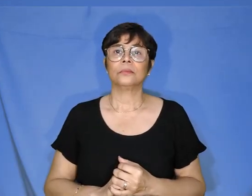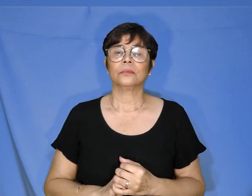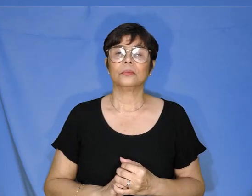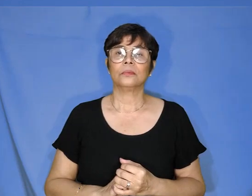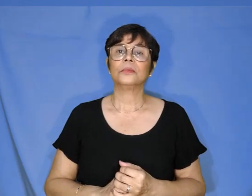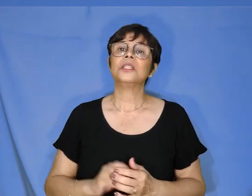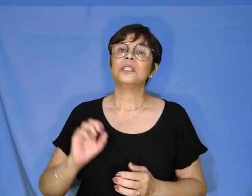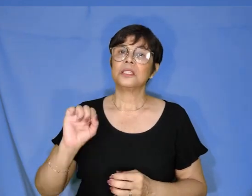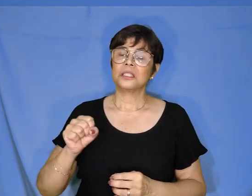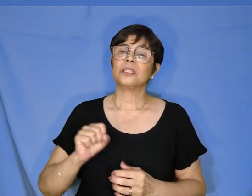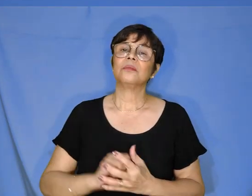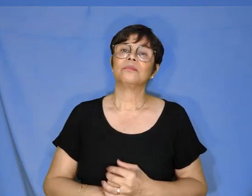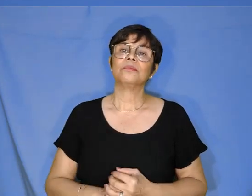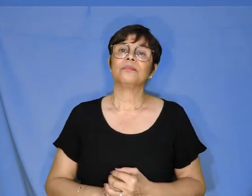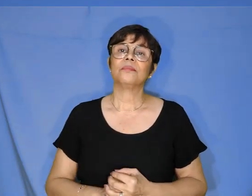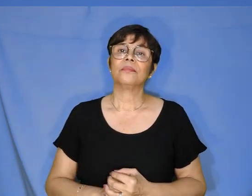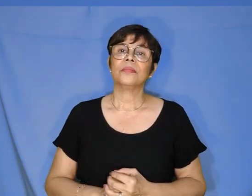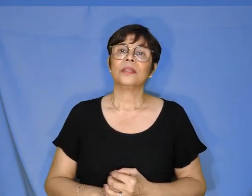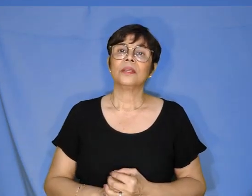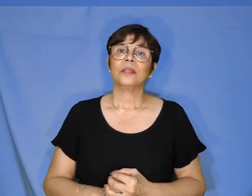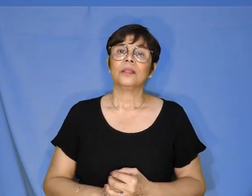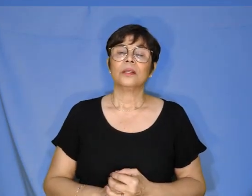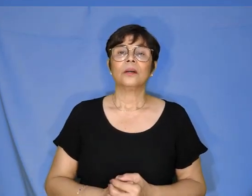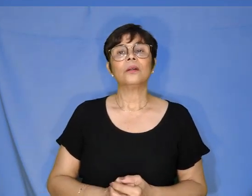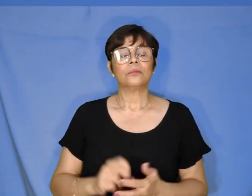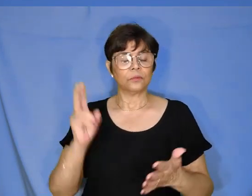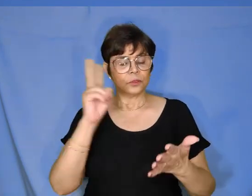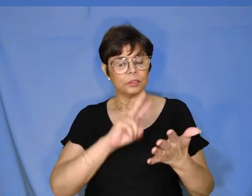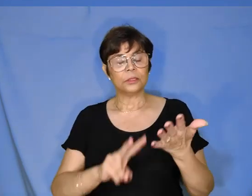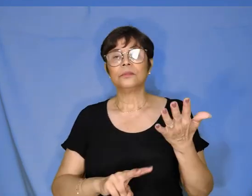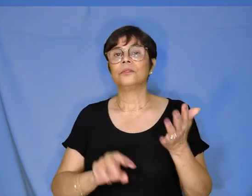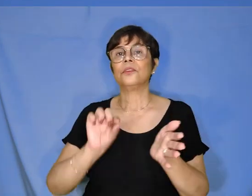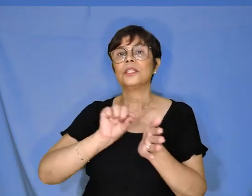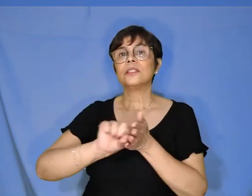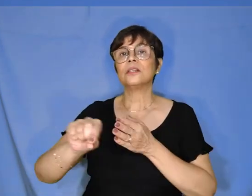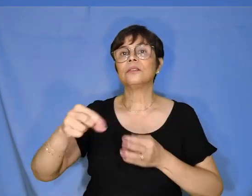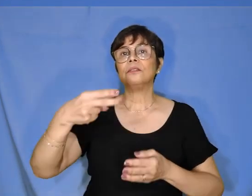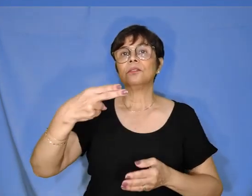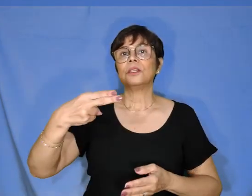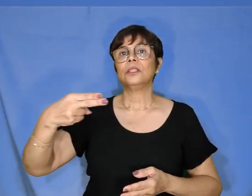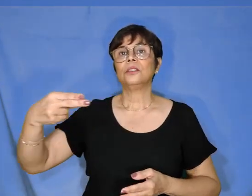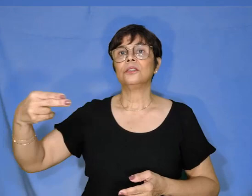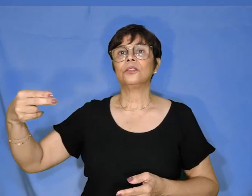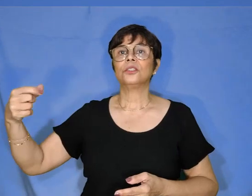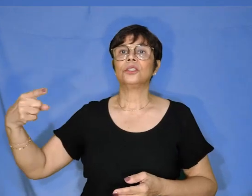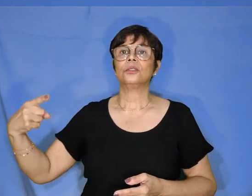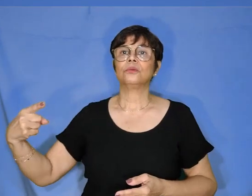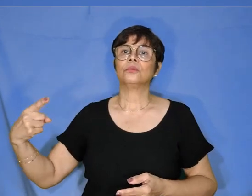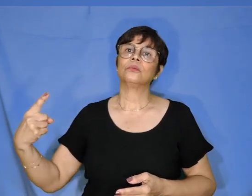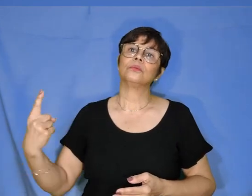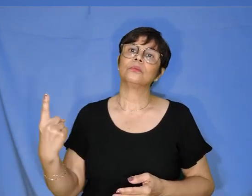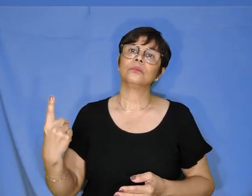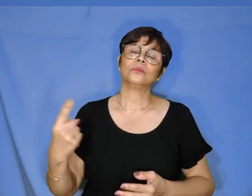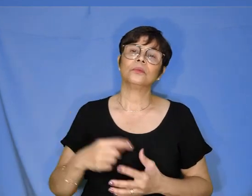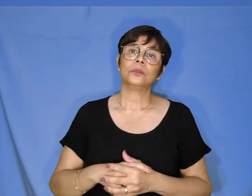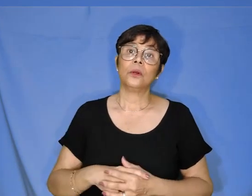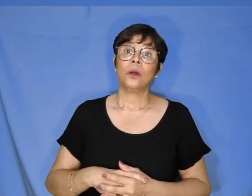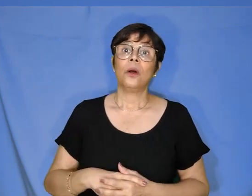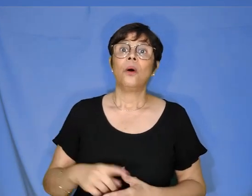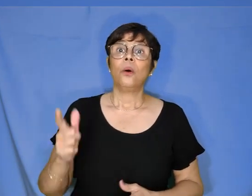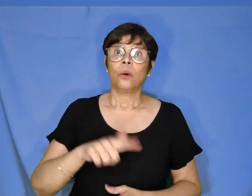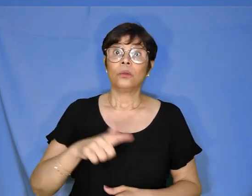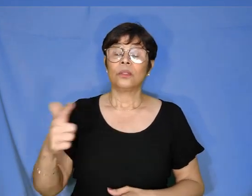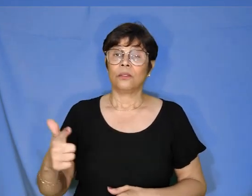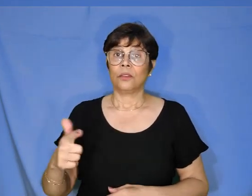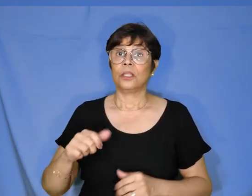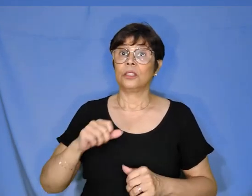a humanidade. Essa é a vida cheia do Espírito Santo. E termina o texto, no versículo 21. Então eu vou ler toda essa sessão. E não